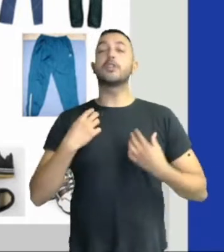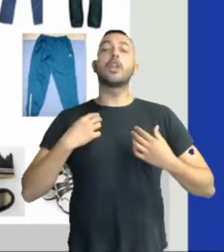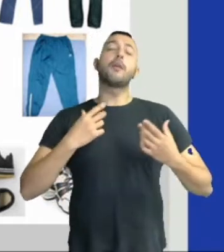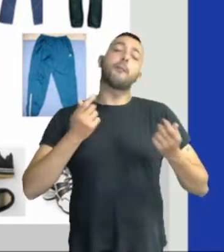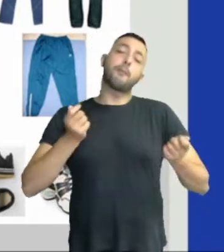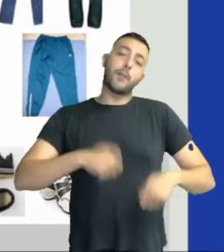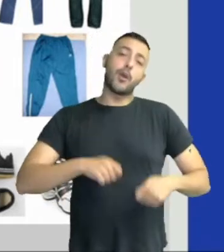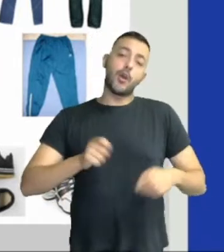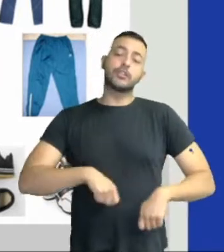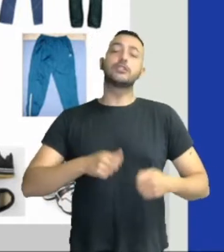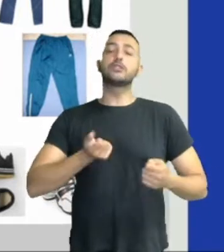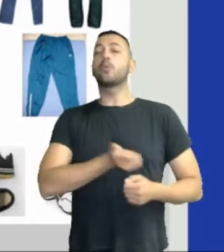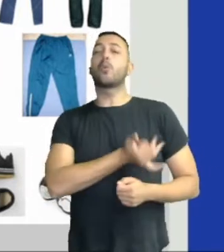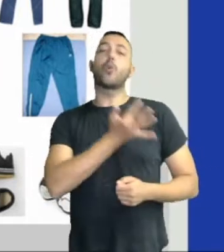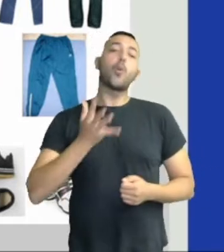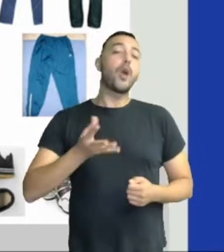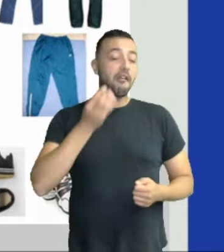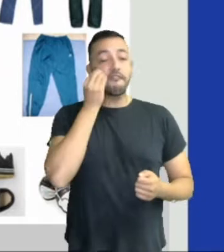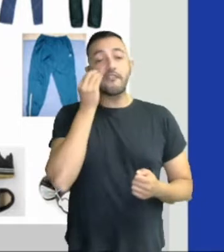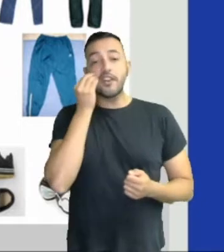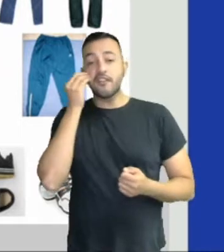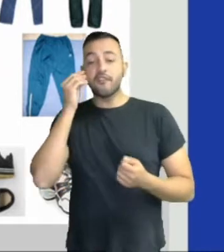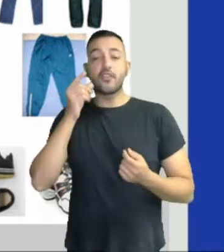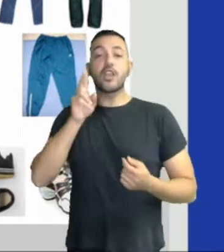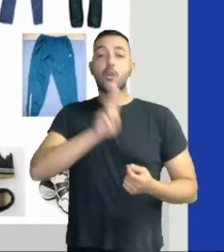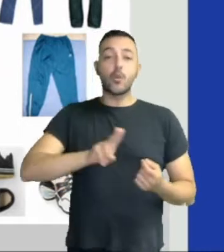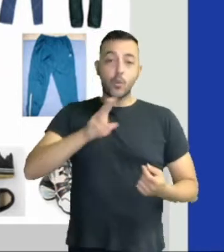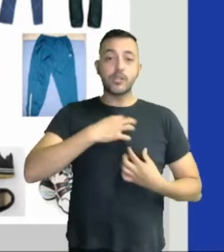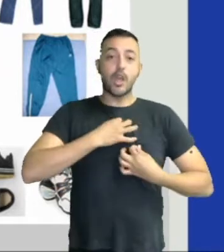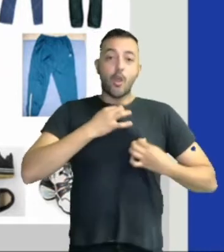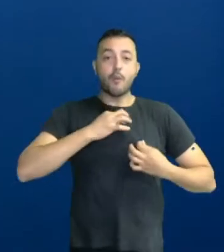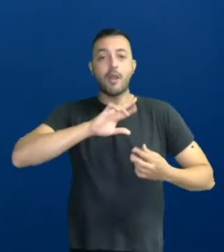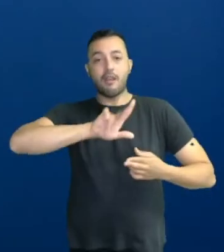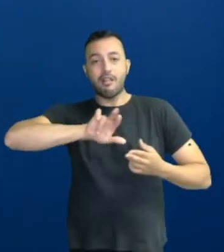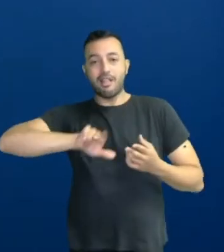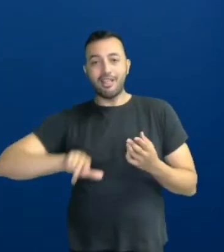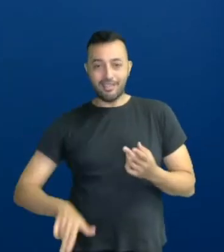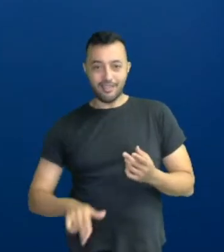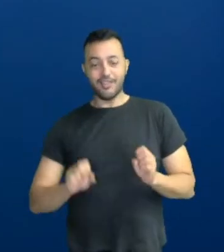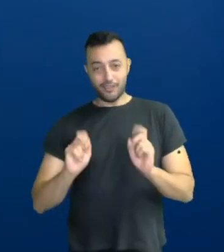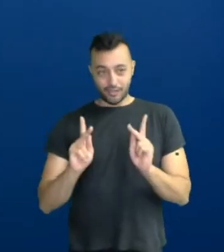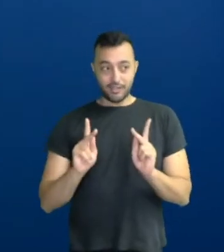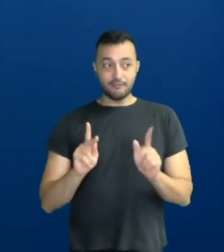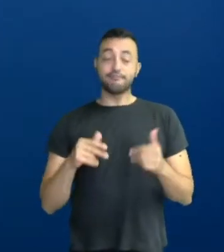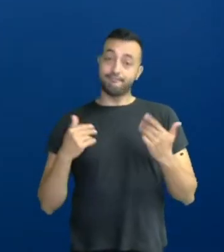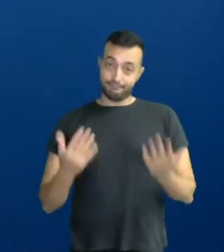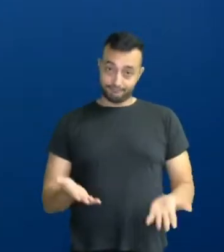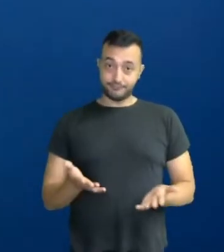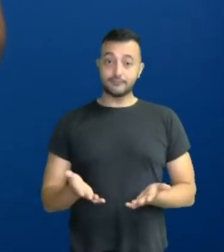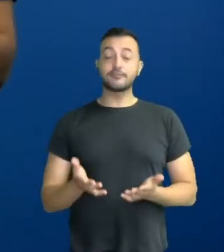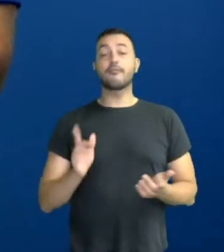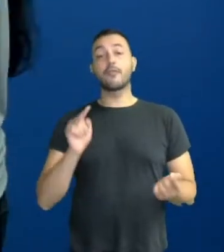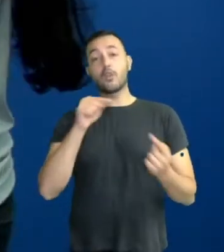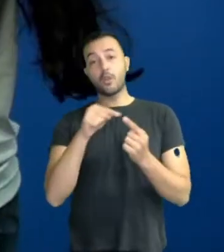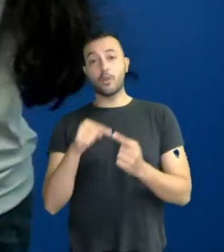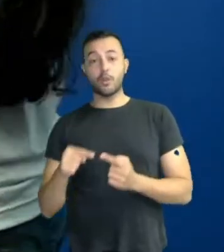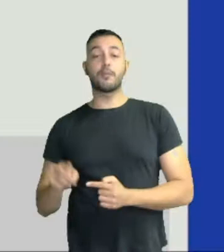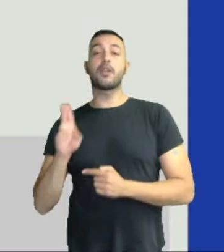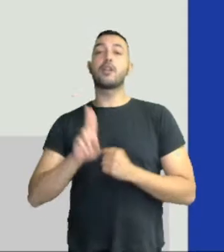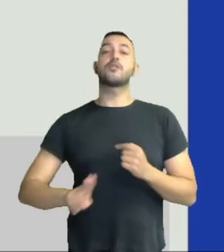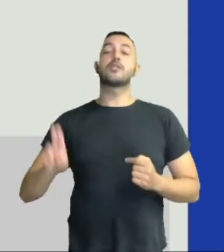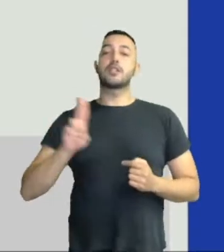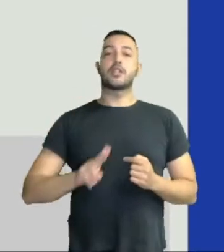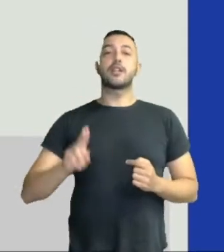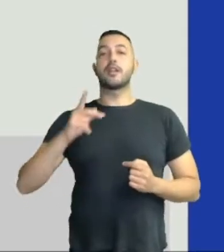maneiras possíveis, utilizando todas essas peças de roupa, ok? Então, ó, a combinação